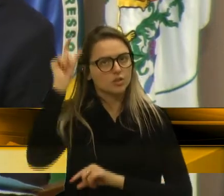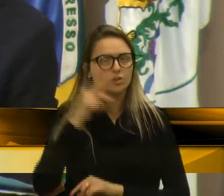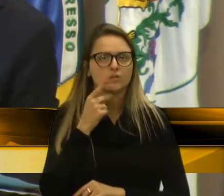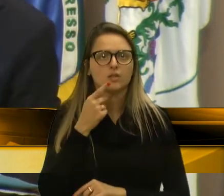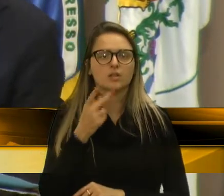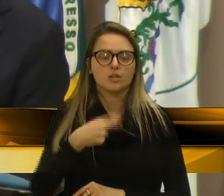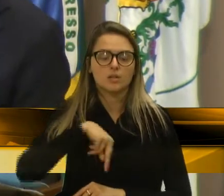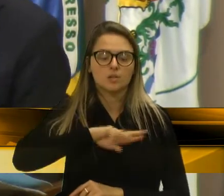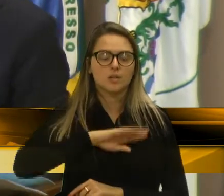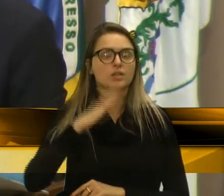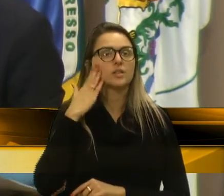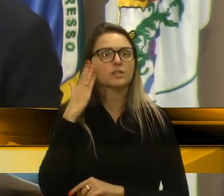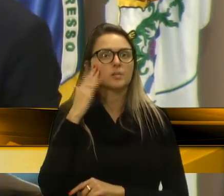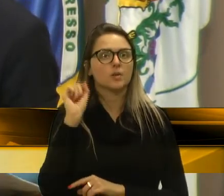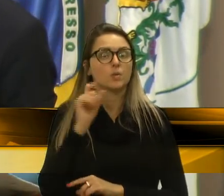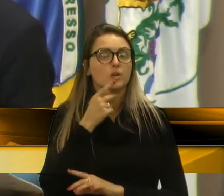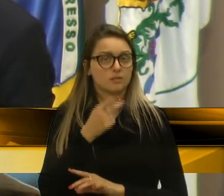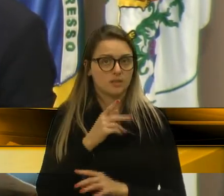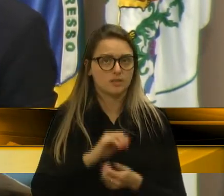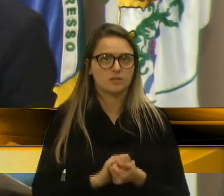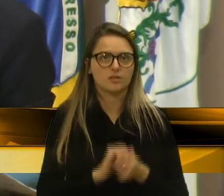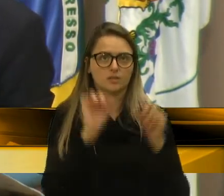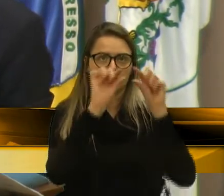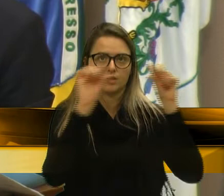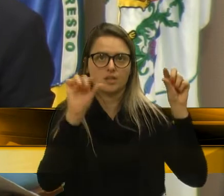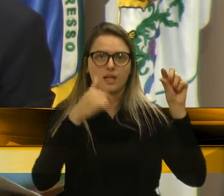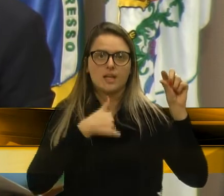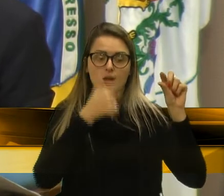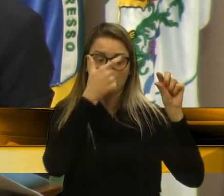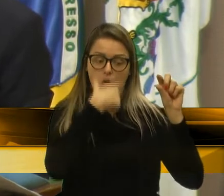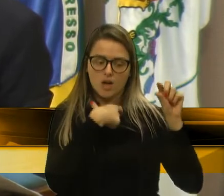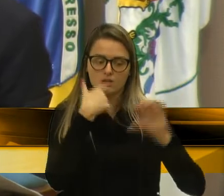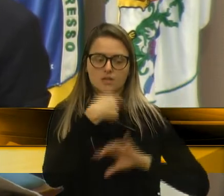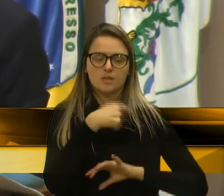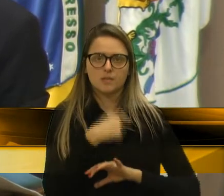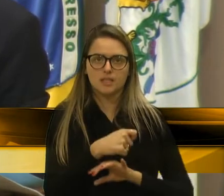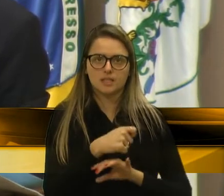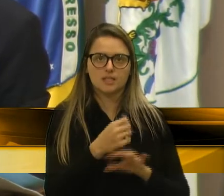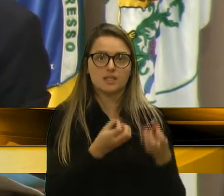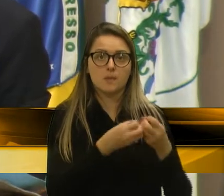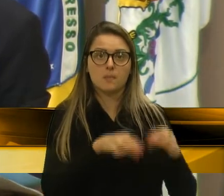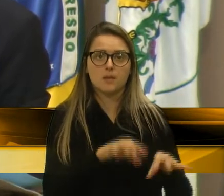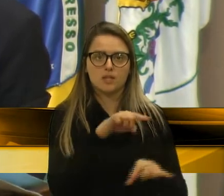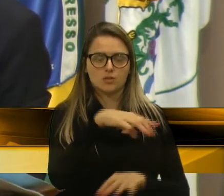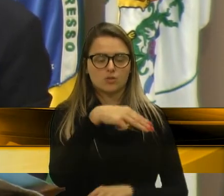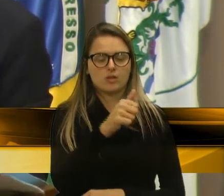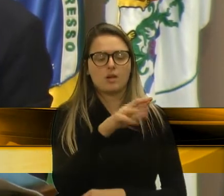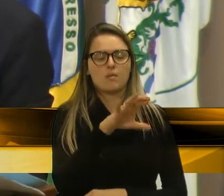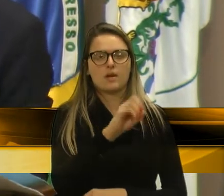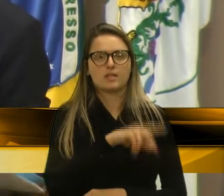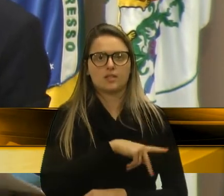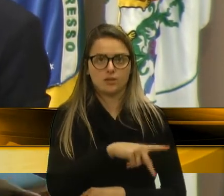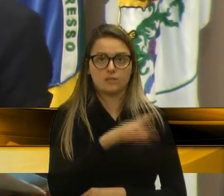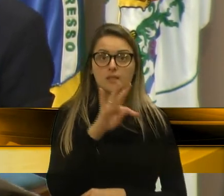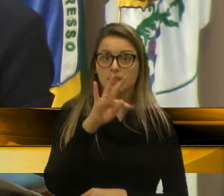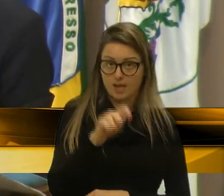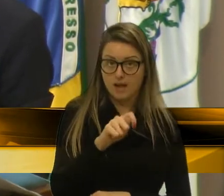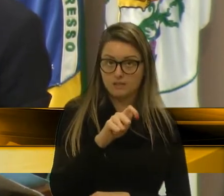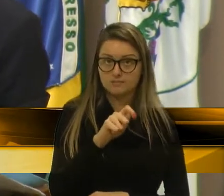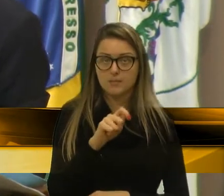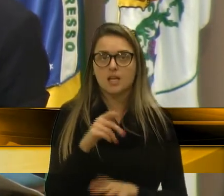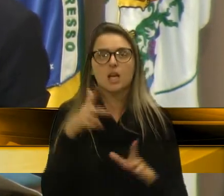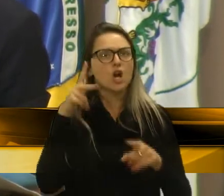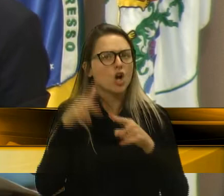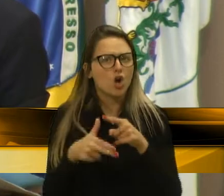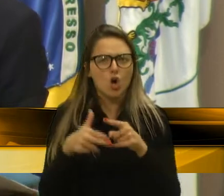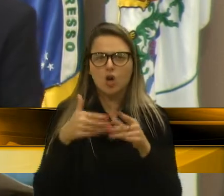nós saibamos o que nós estamos tratando. Eu acho que tem que ter um corretivo no Marciano, presidente do Canyon. Tá? Cortem